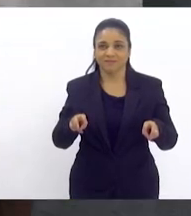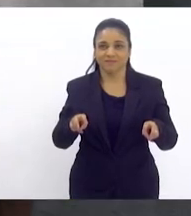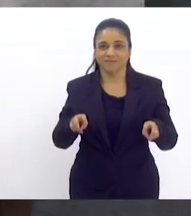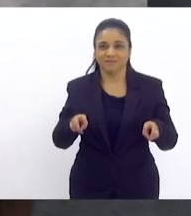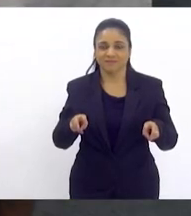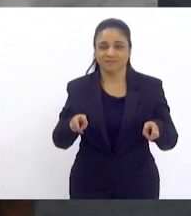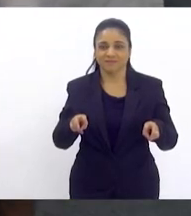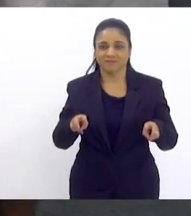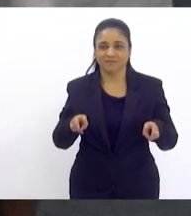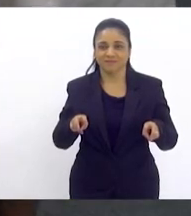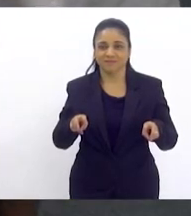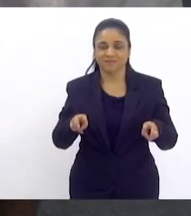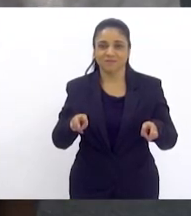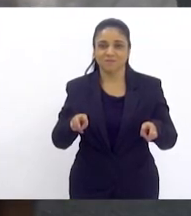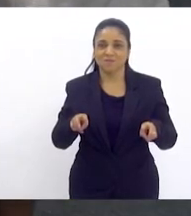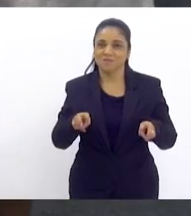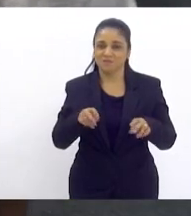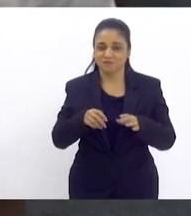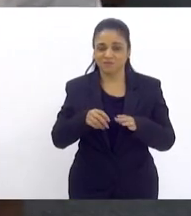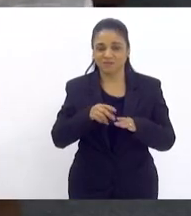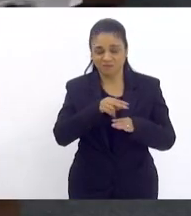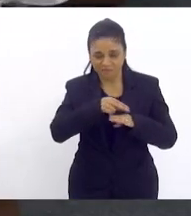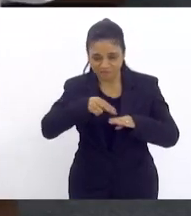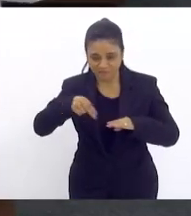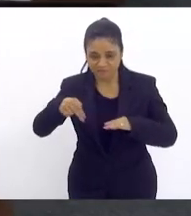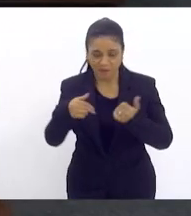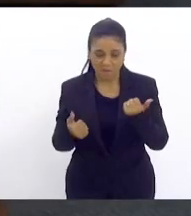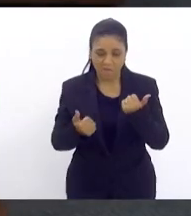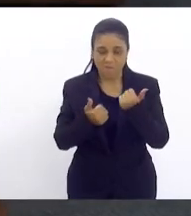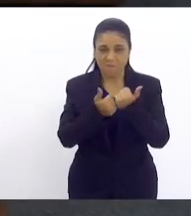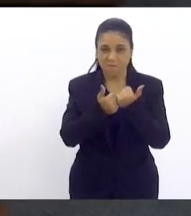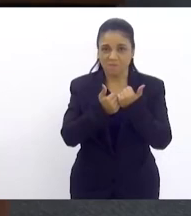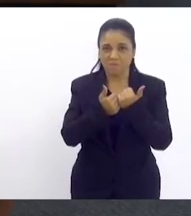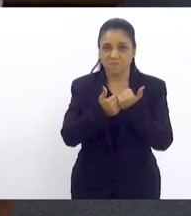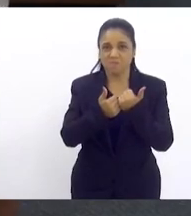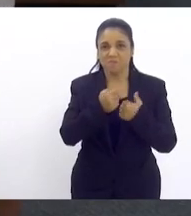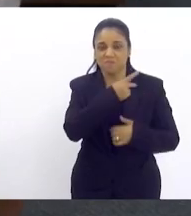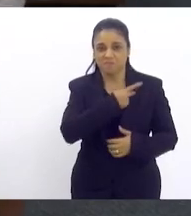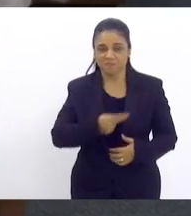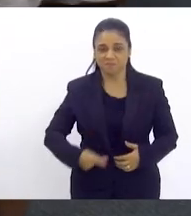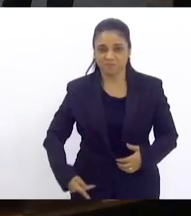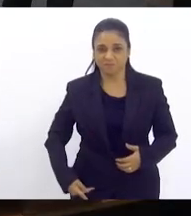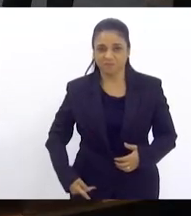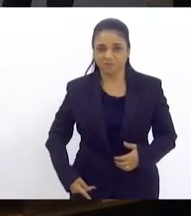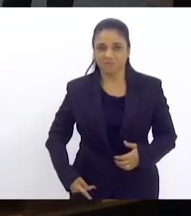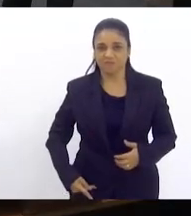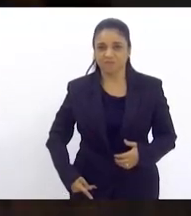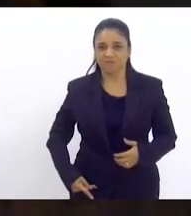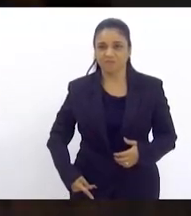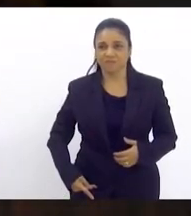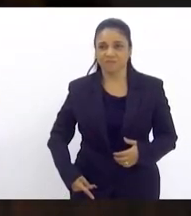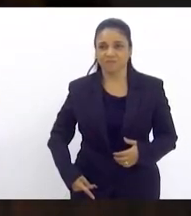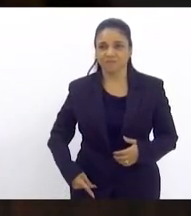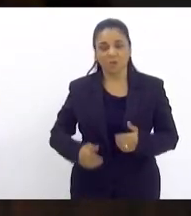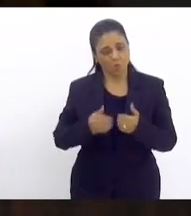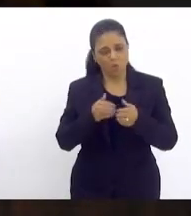o Marquinhos vai ficar triste Senhora passa a presidência e vota pela comissão